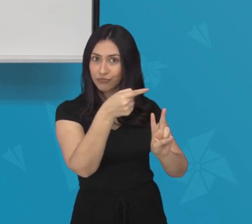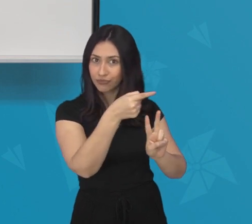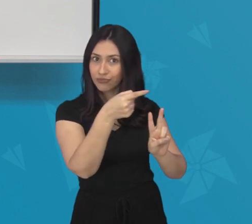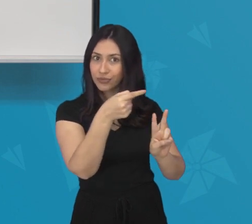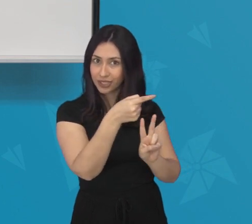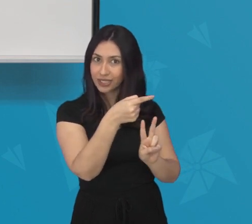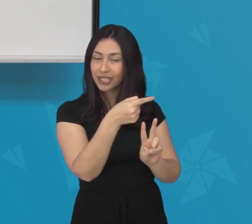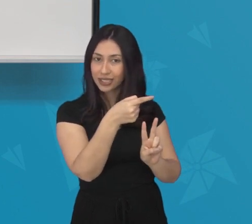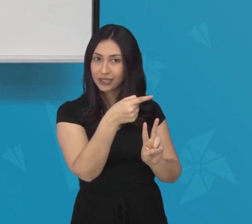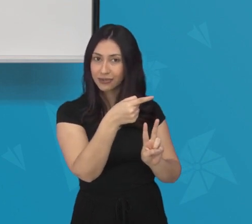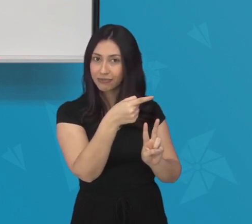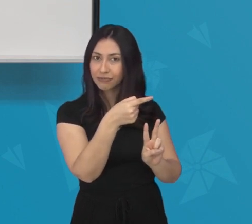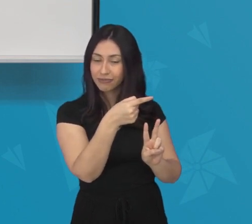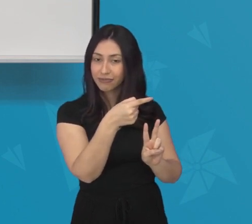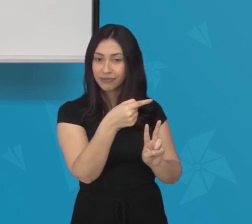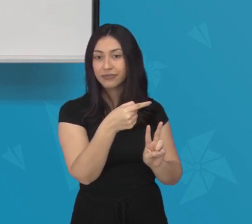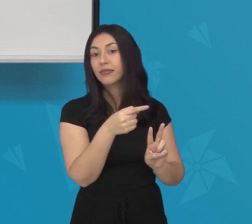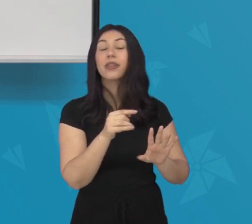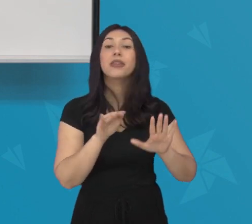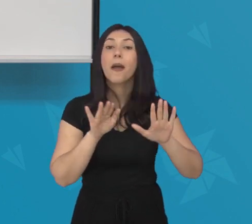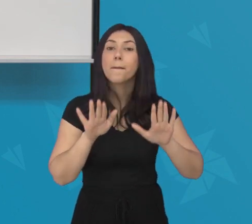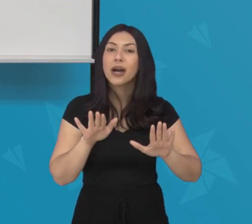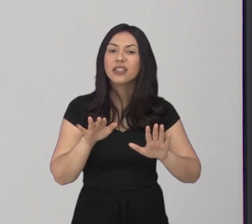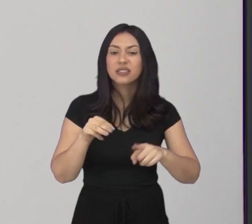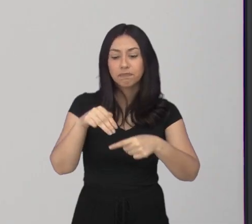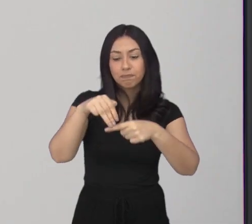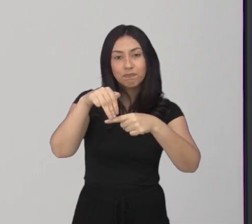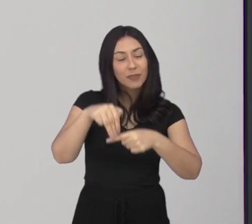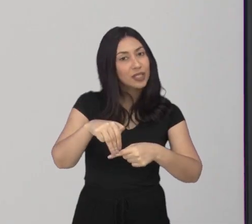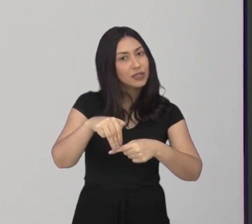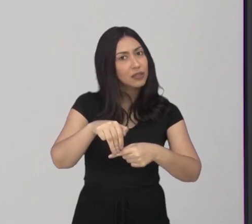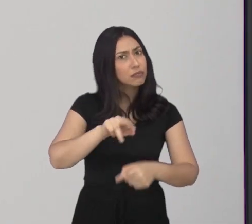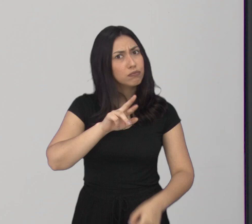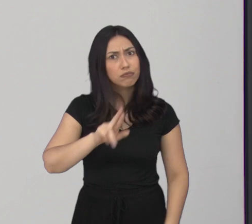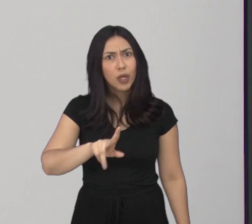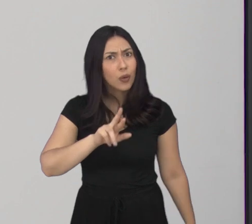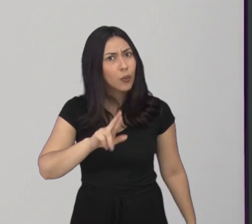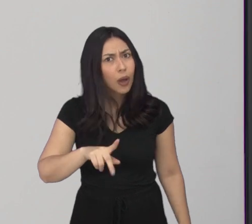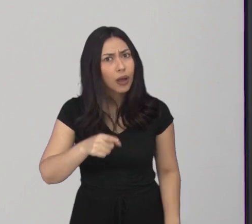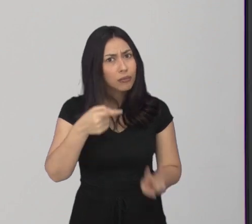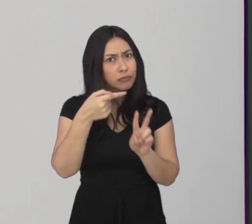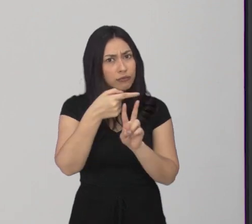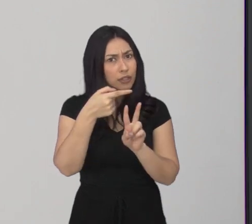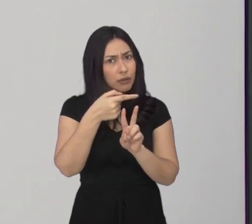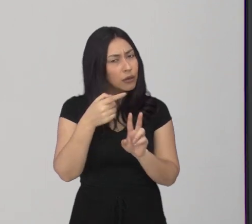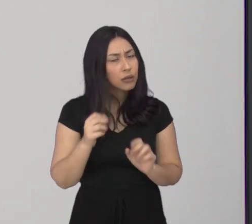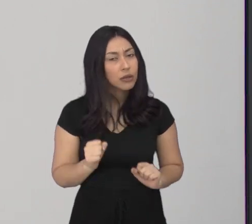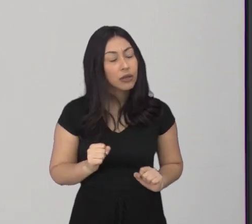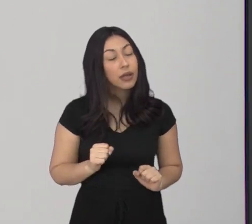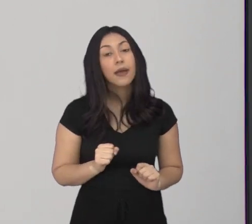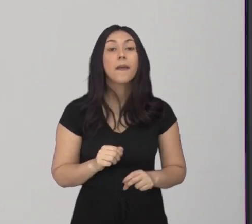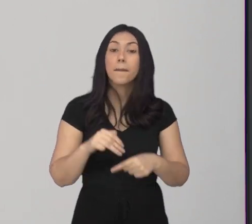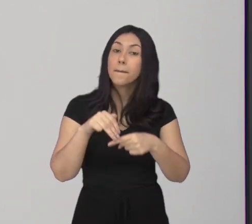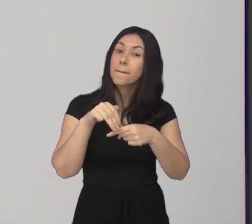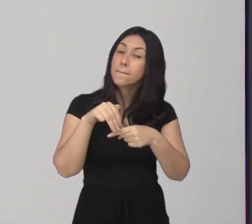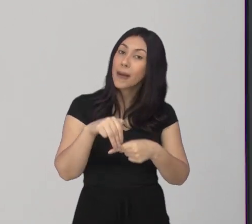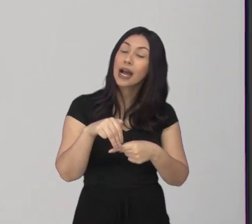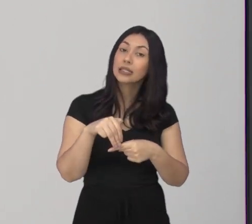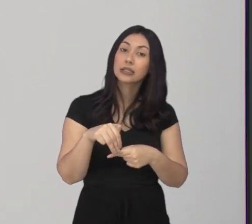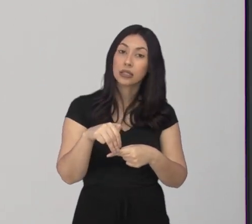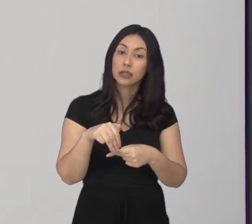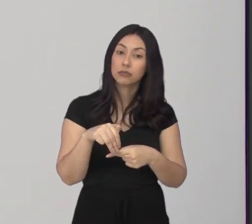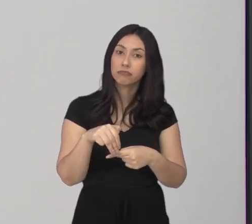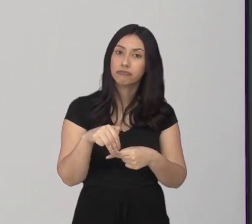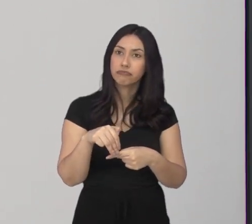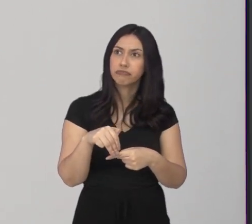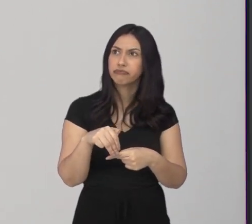módulo, direção e sentido. Mas a massa não. A massa é o tipo de grandeza